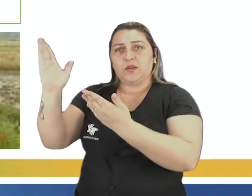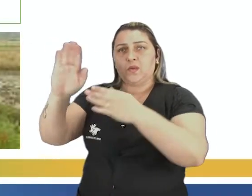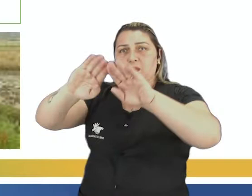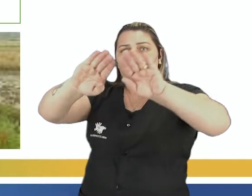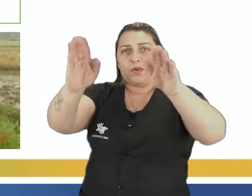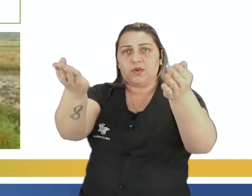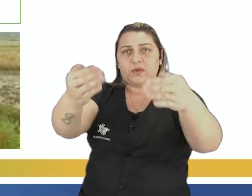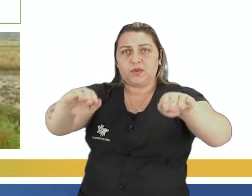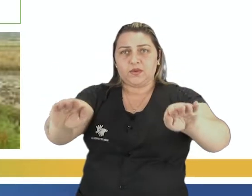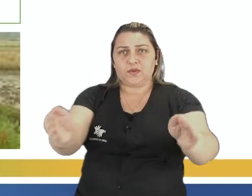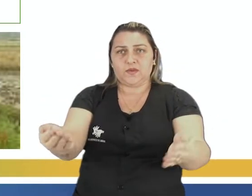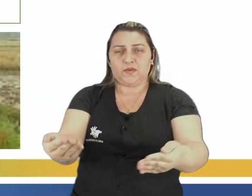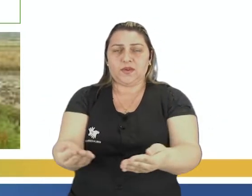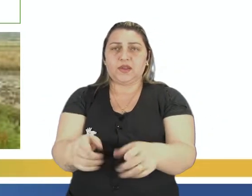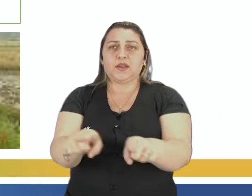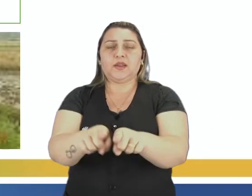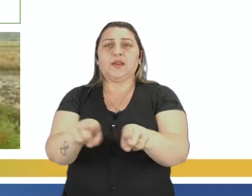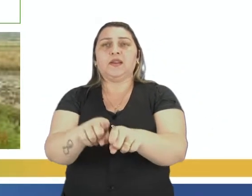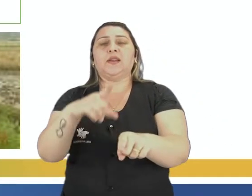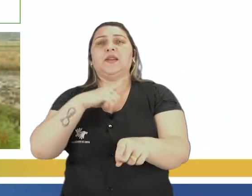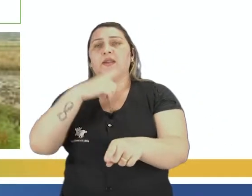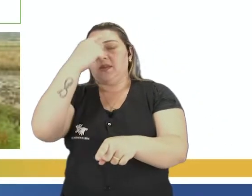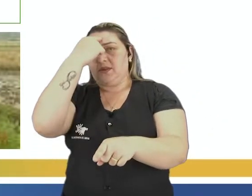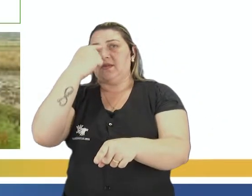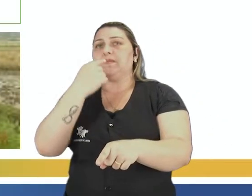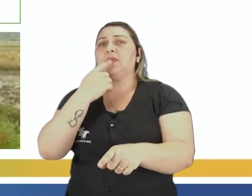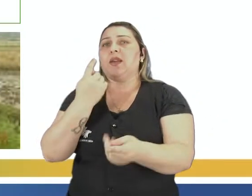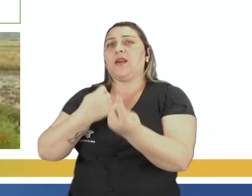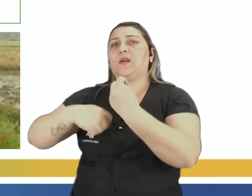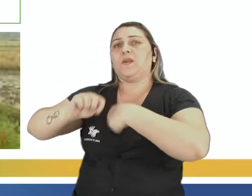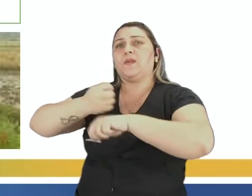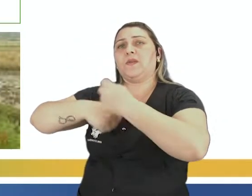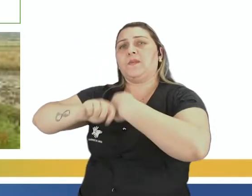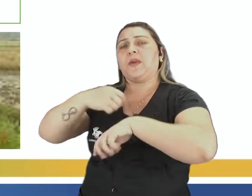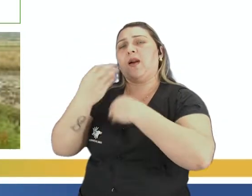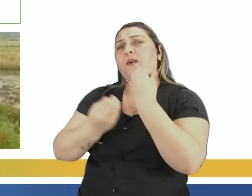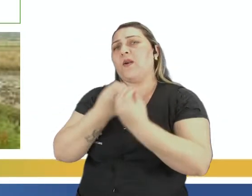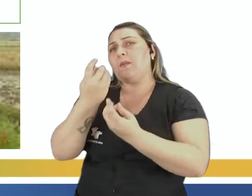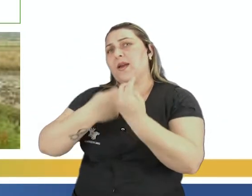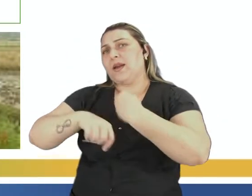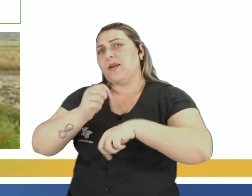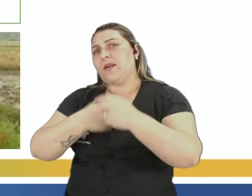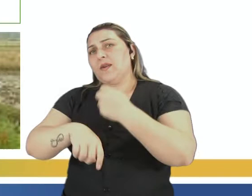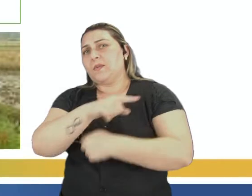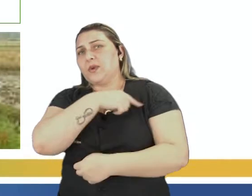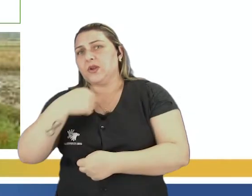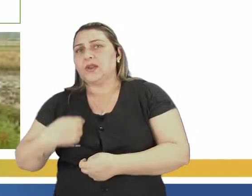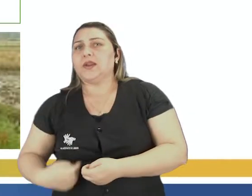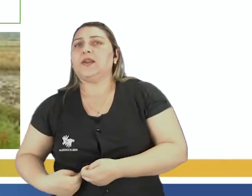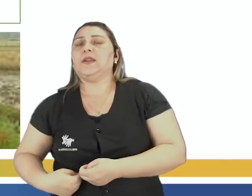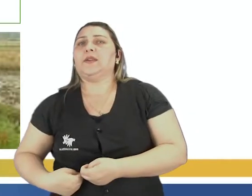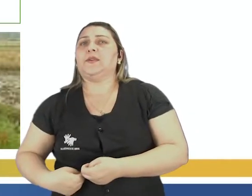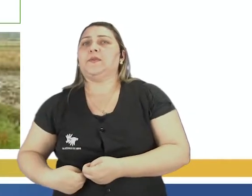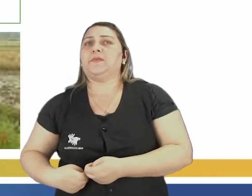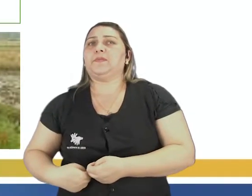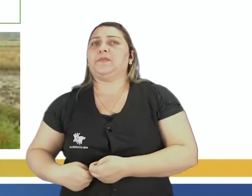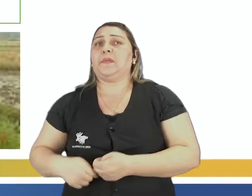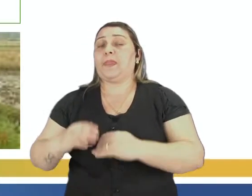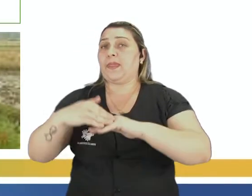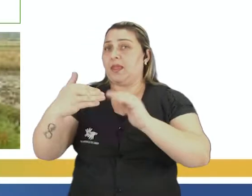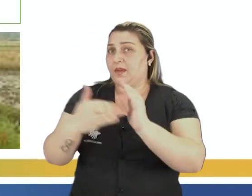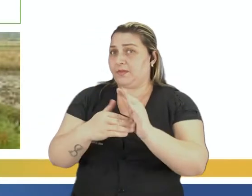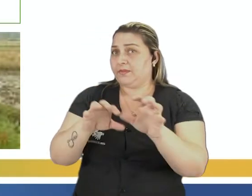vasos cerâmicos, né? E nós também temos uma imagem sobre a economia, como que era a economia chinesa. E com